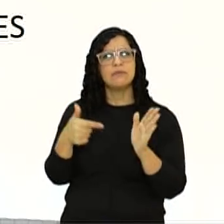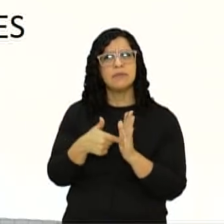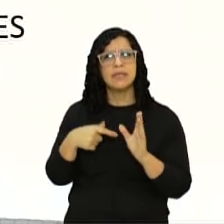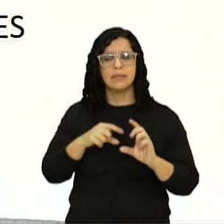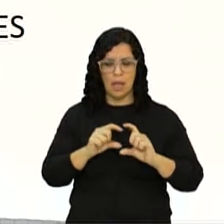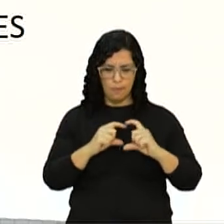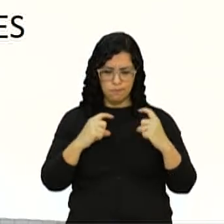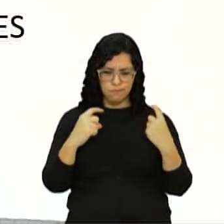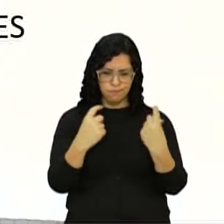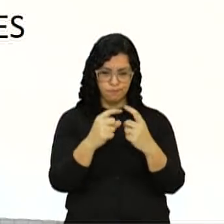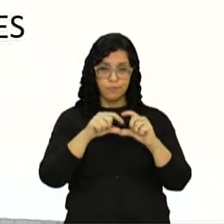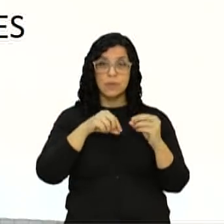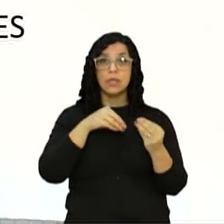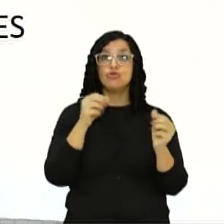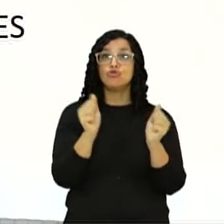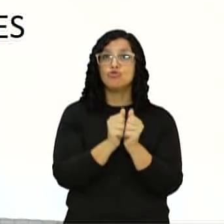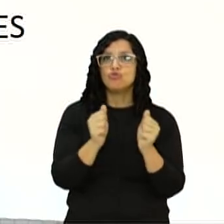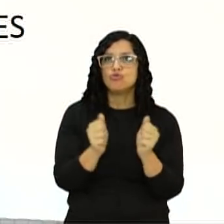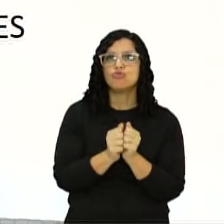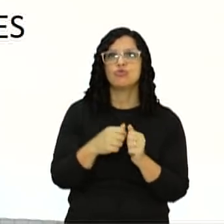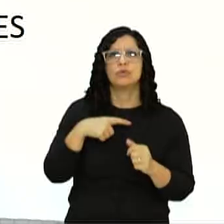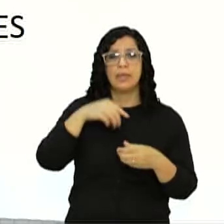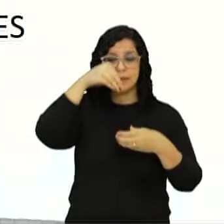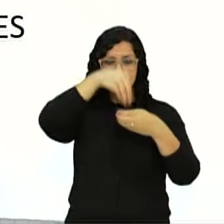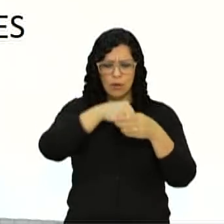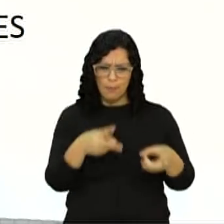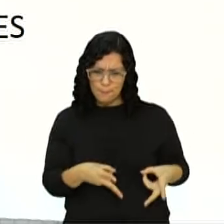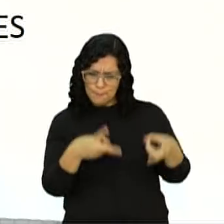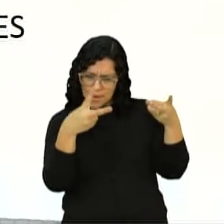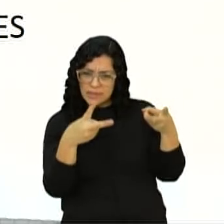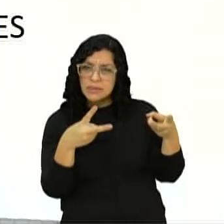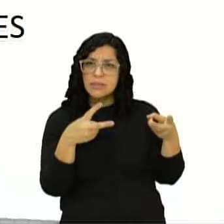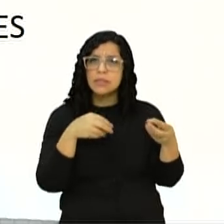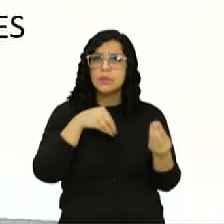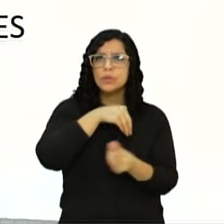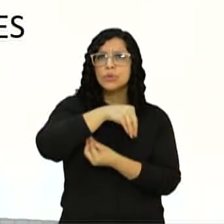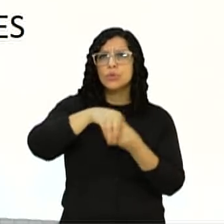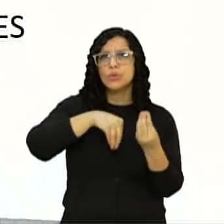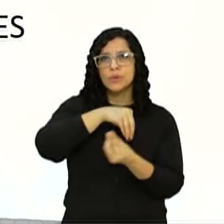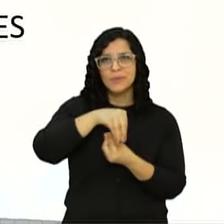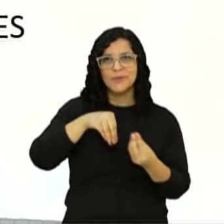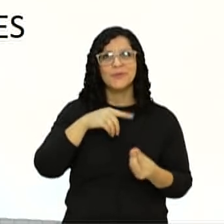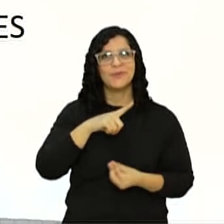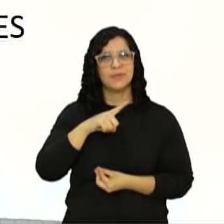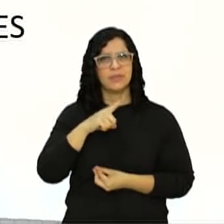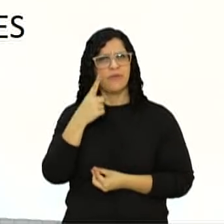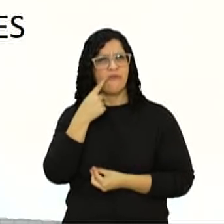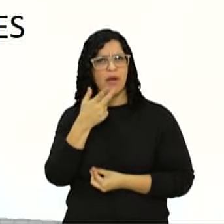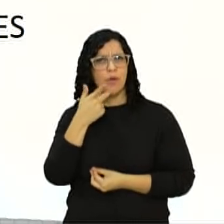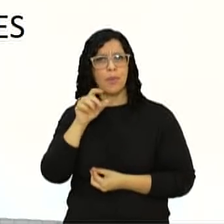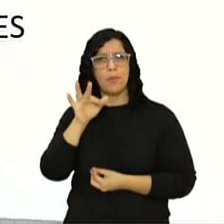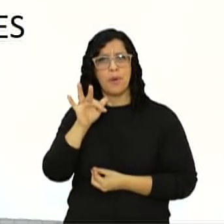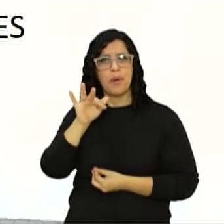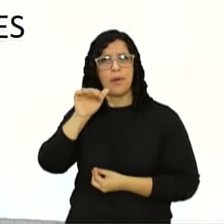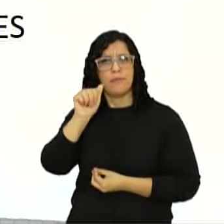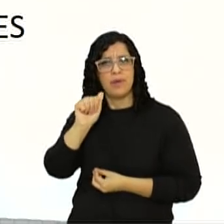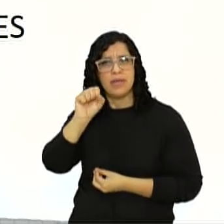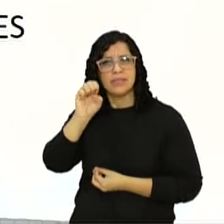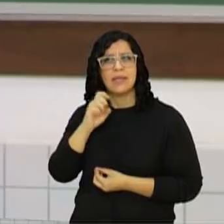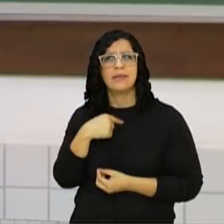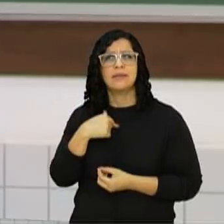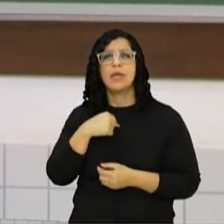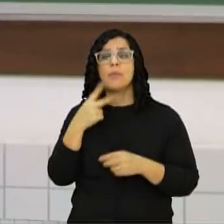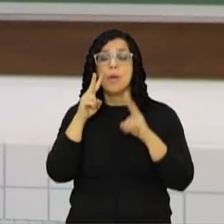cada parte uniforme que pode ser reconhecida num sistema. Então, se eu falar fase, é a